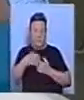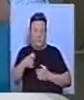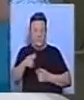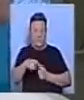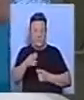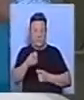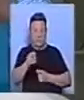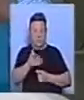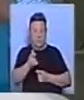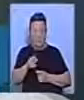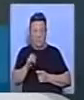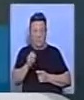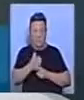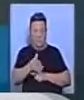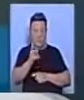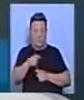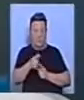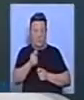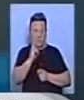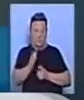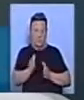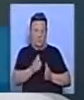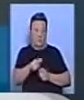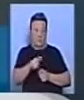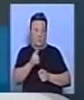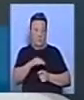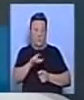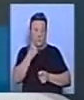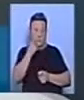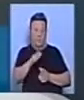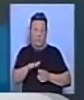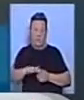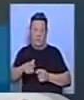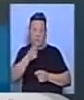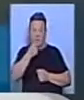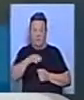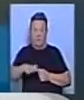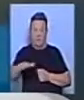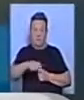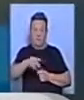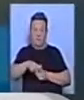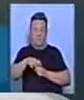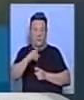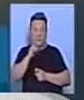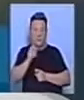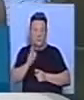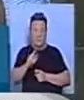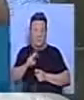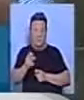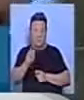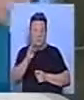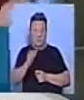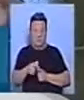particular criando de um lado o terreiro do paço que todos conhecemos e que ainda hoje chamamos terreiro do paço apesar do nome já ter mudado oficialmente